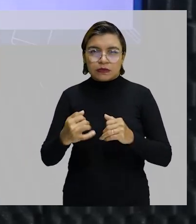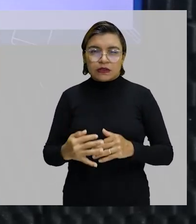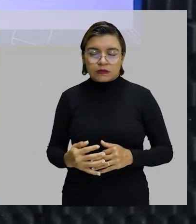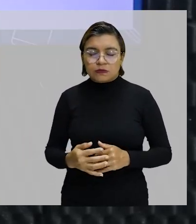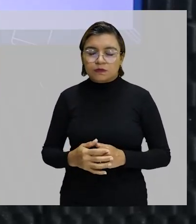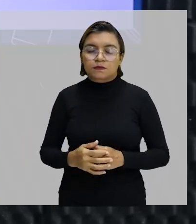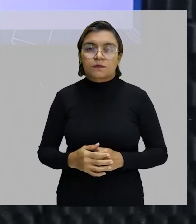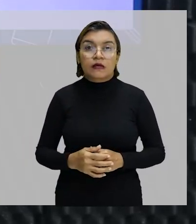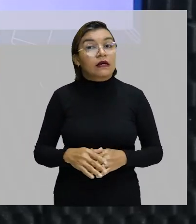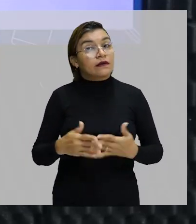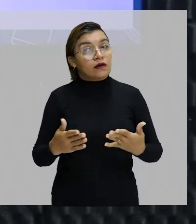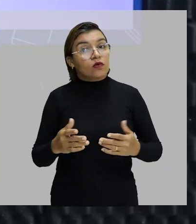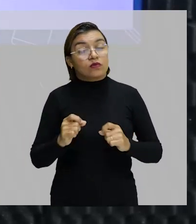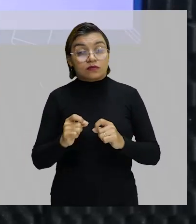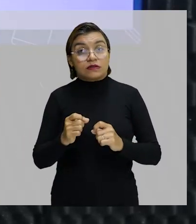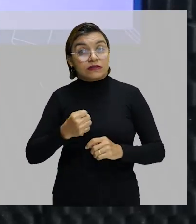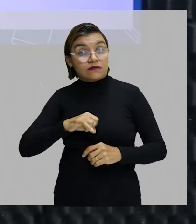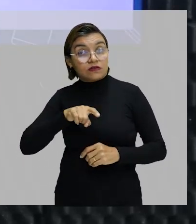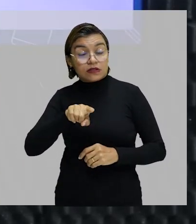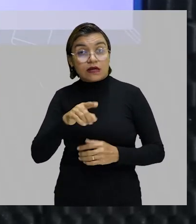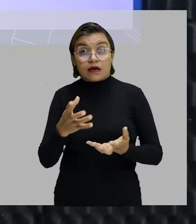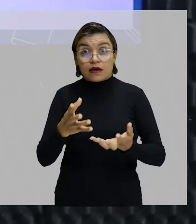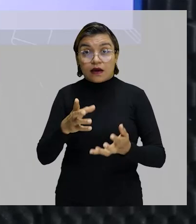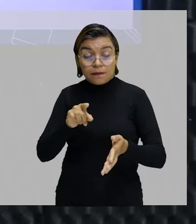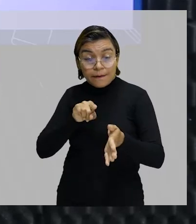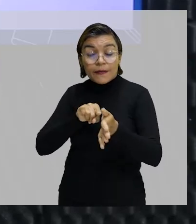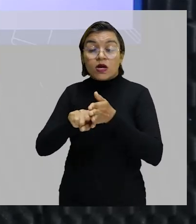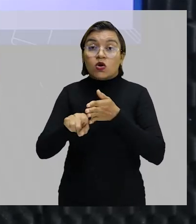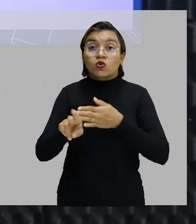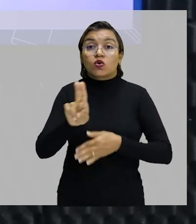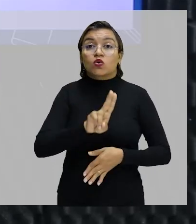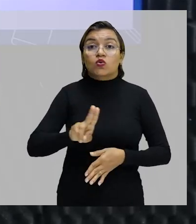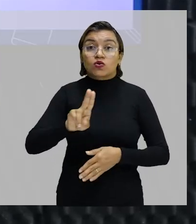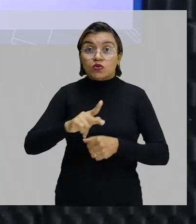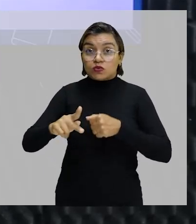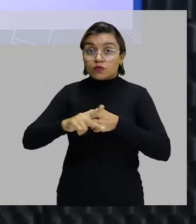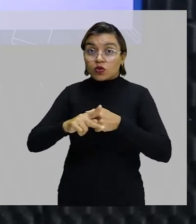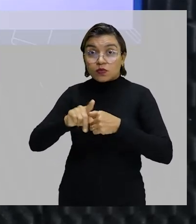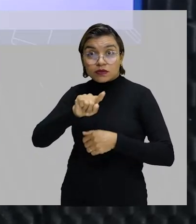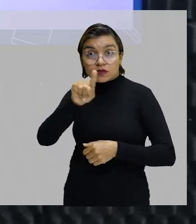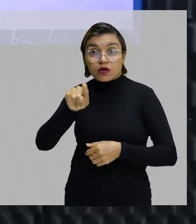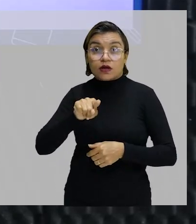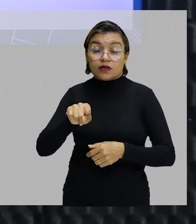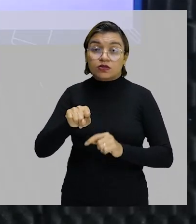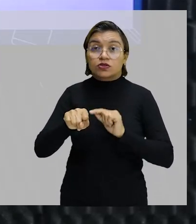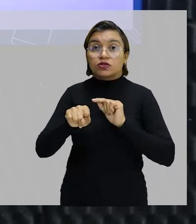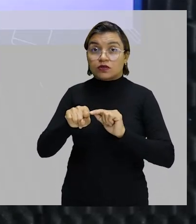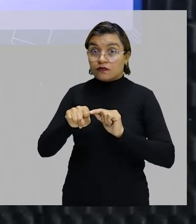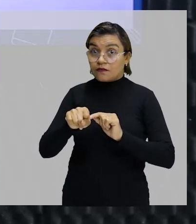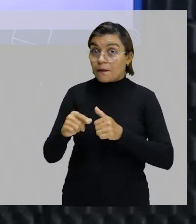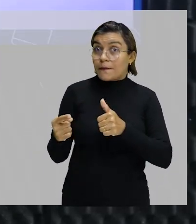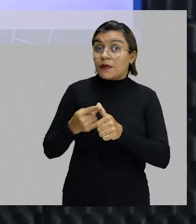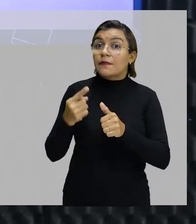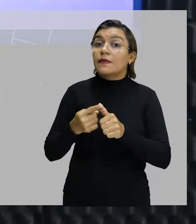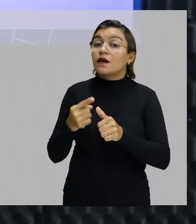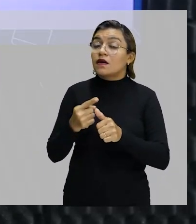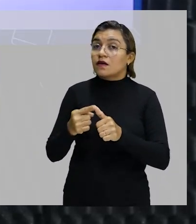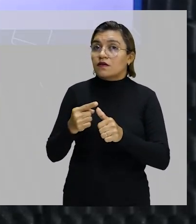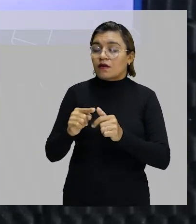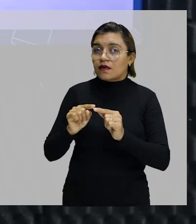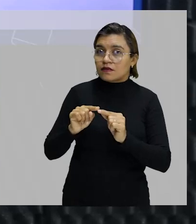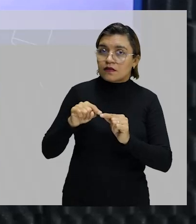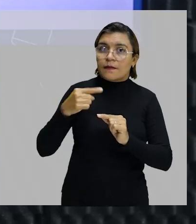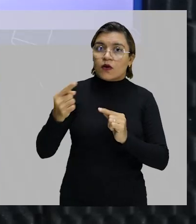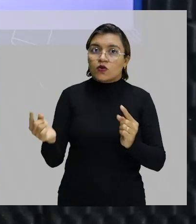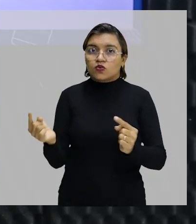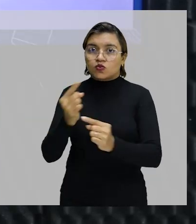inglês. Nesse caso, se você quer fazer uma pergunta usando os pronomes interrogativos, o pronome interrogativo vem primeiro, depois a